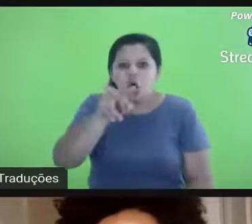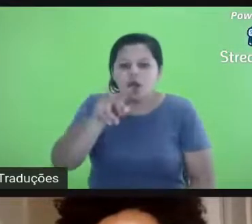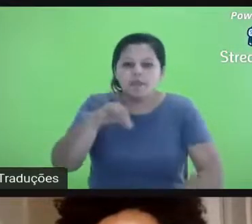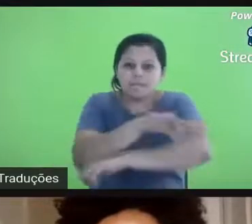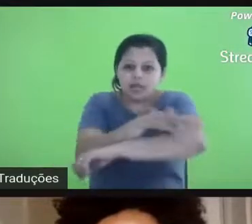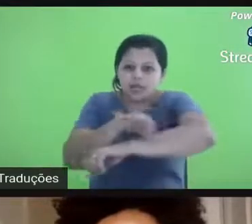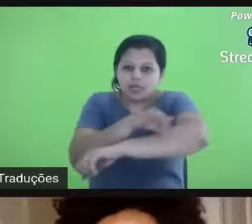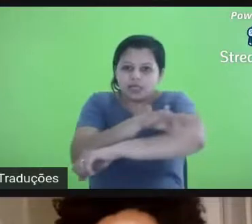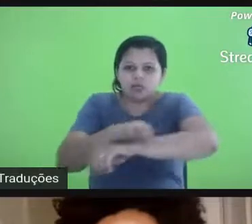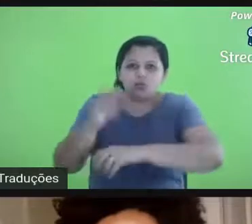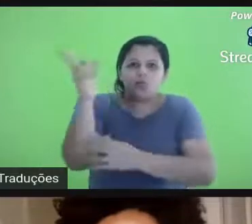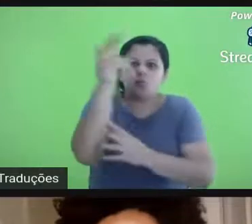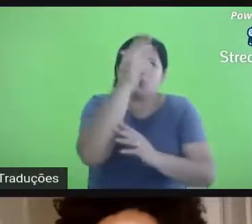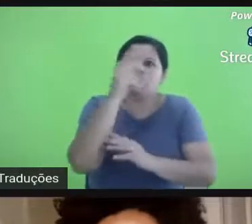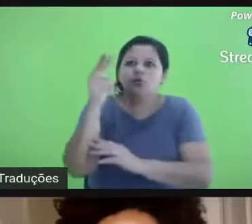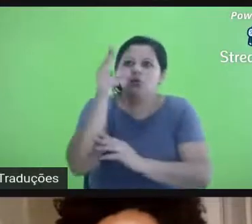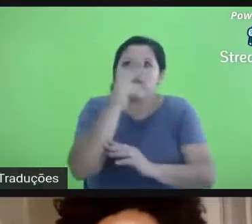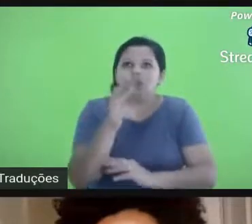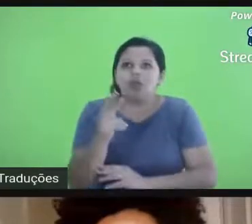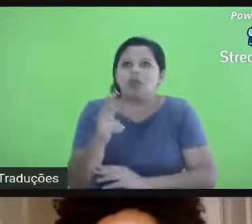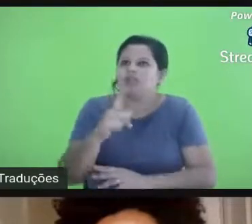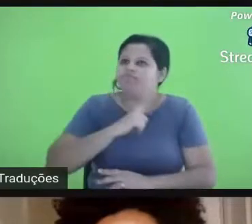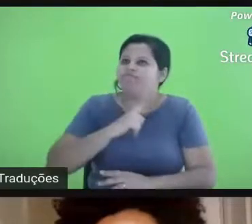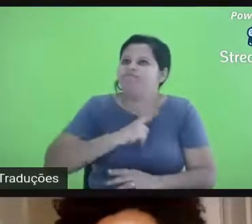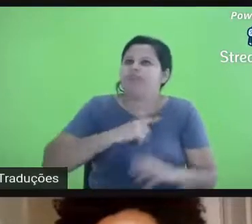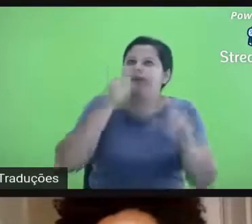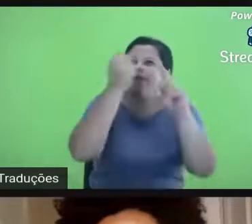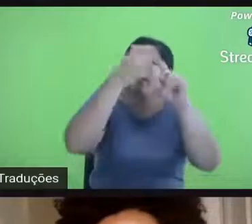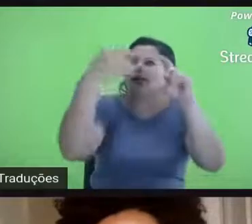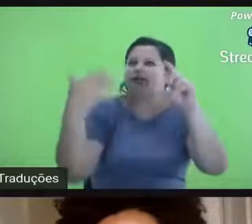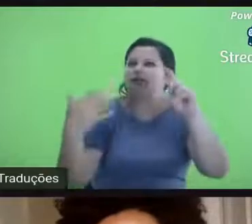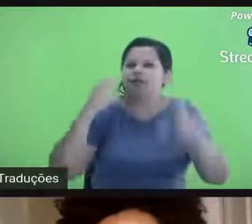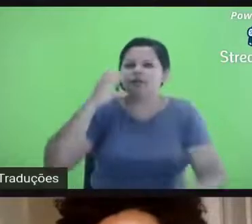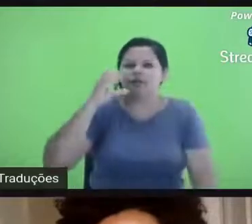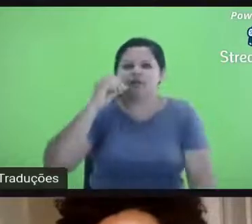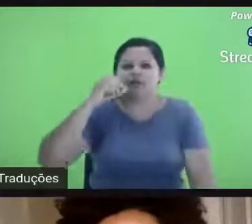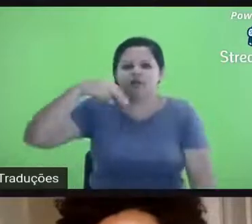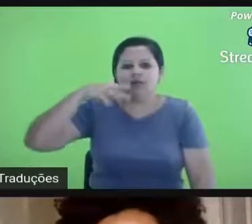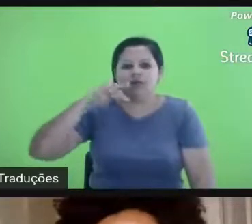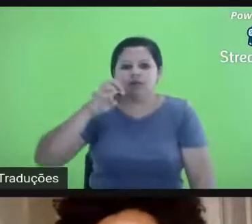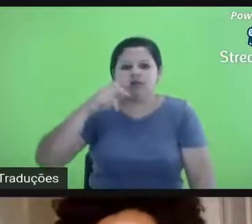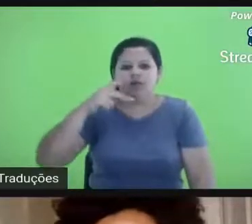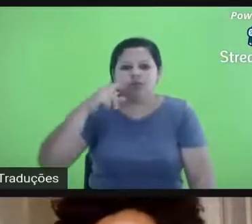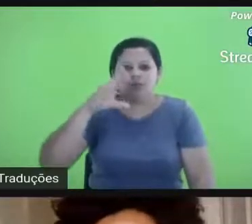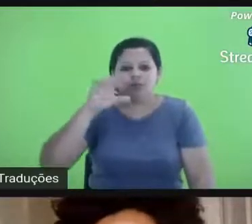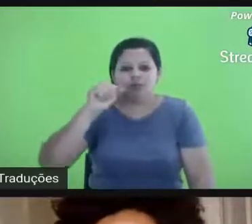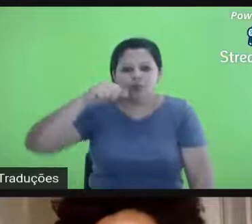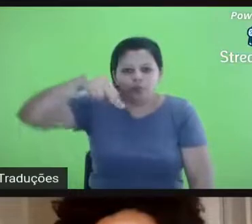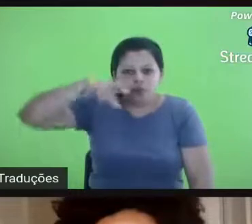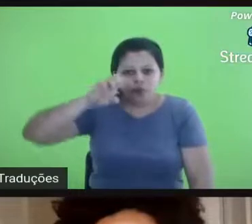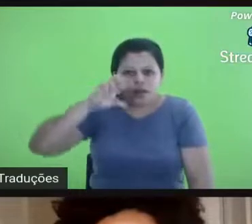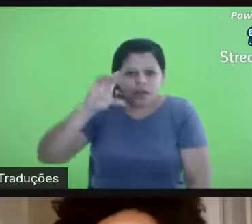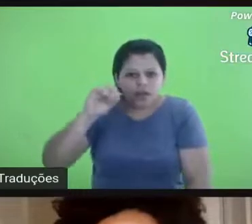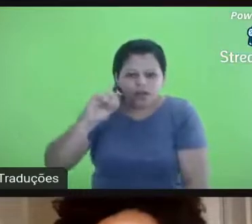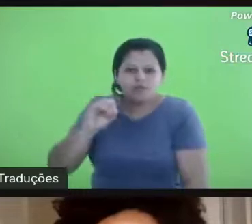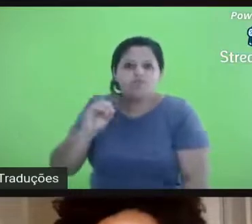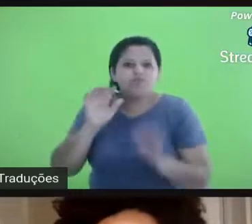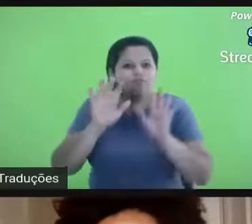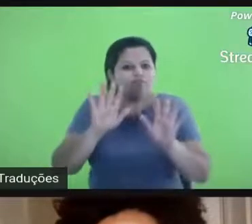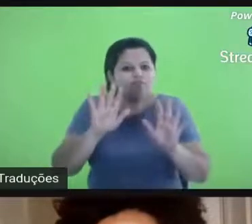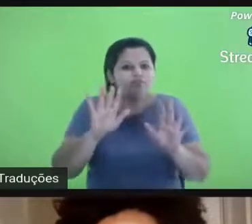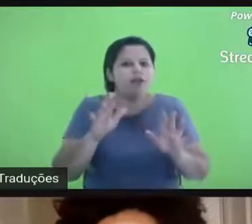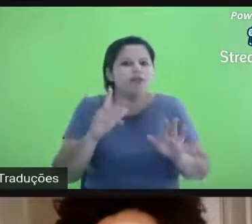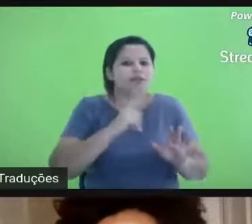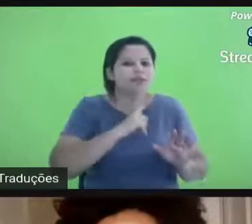a arquitetura dele tenha um traço contemporâneo muito bacana, você não consegue desconectar a africanidade daquela